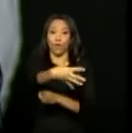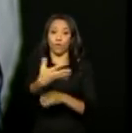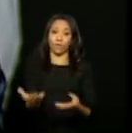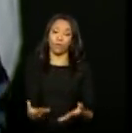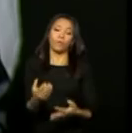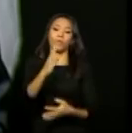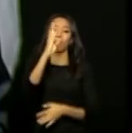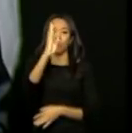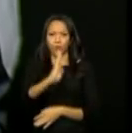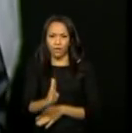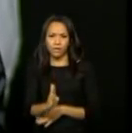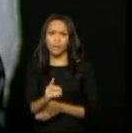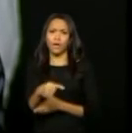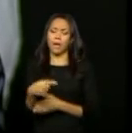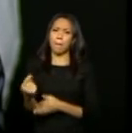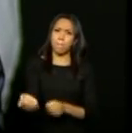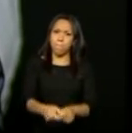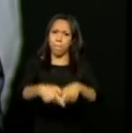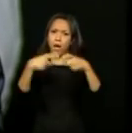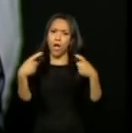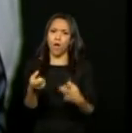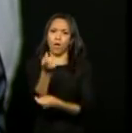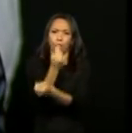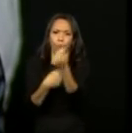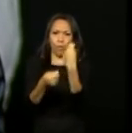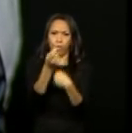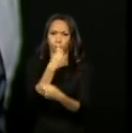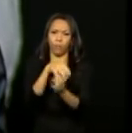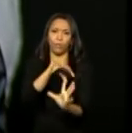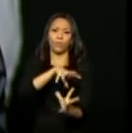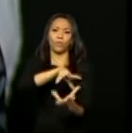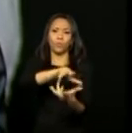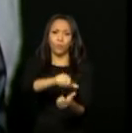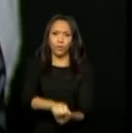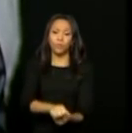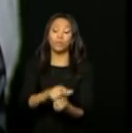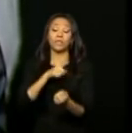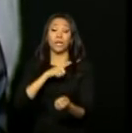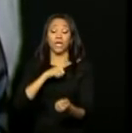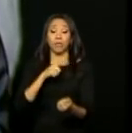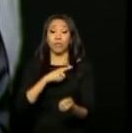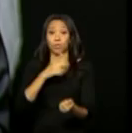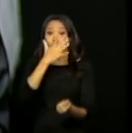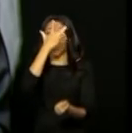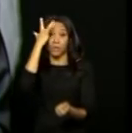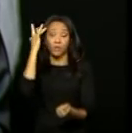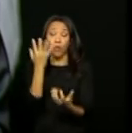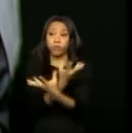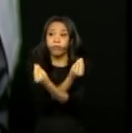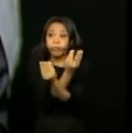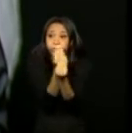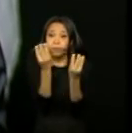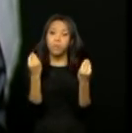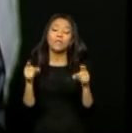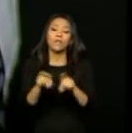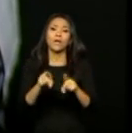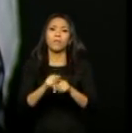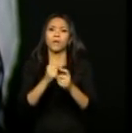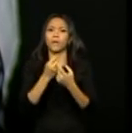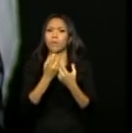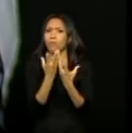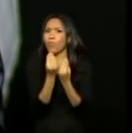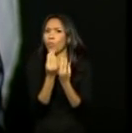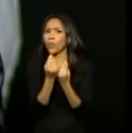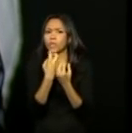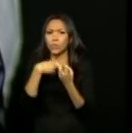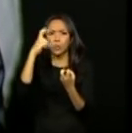das maiores economias do mundo. Nossa magnitude populacional e a gigantesca diversidade da nossa produção